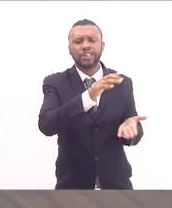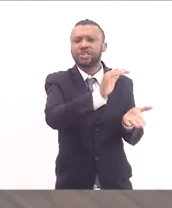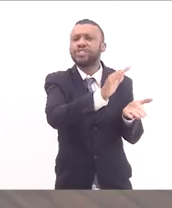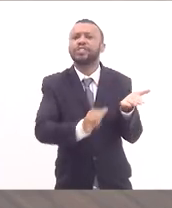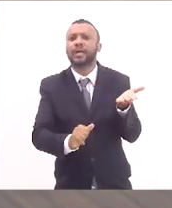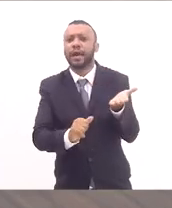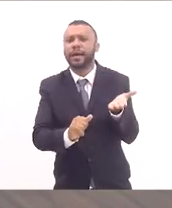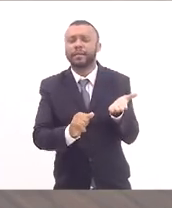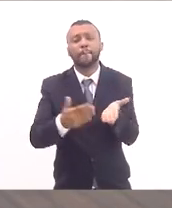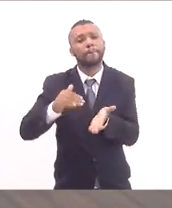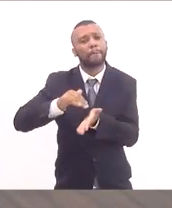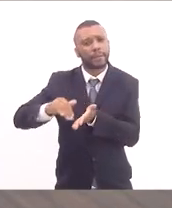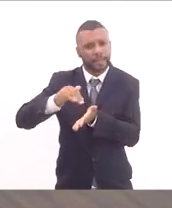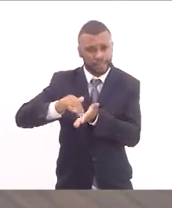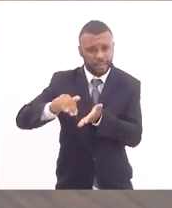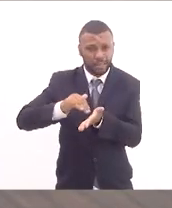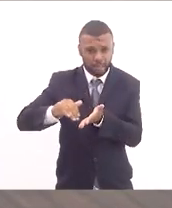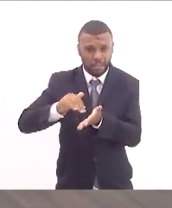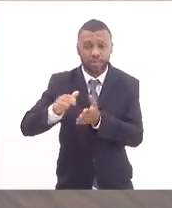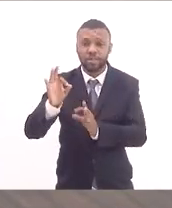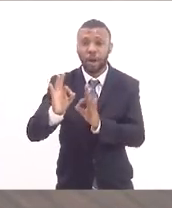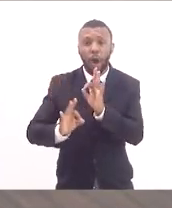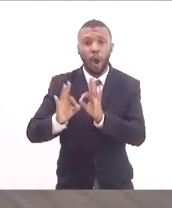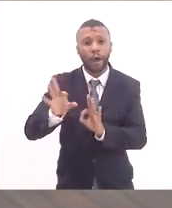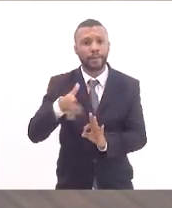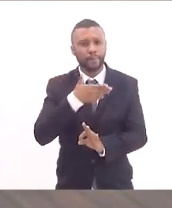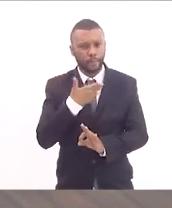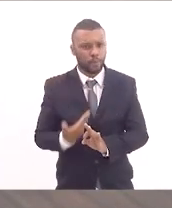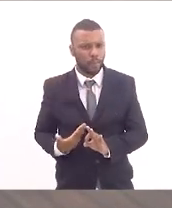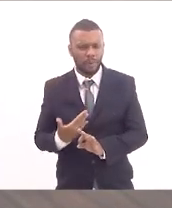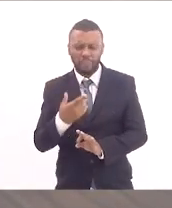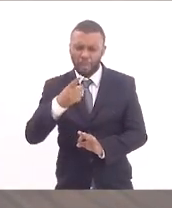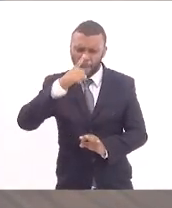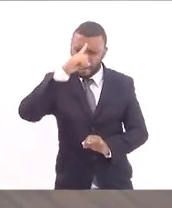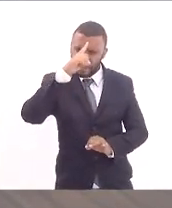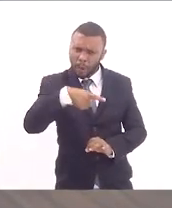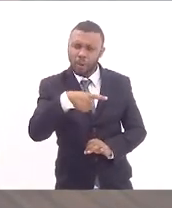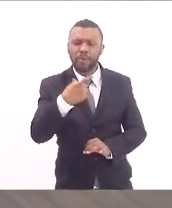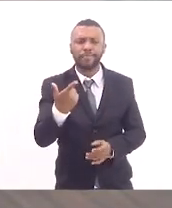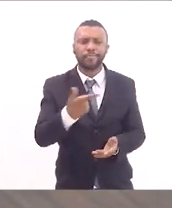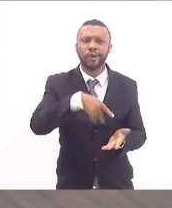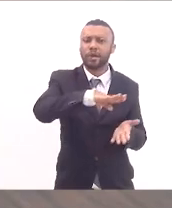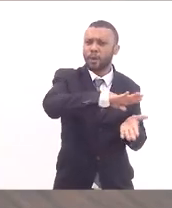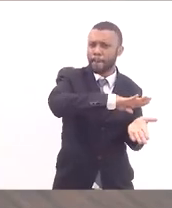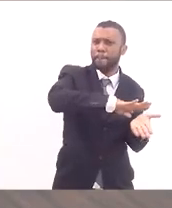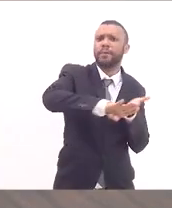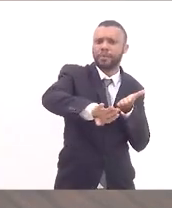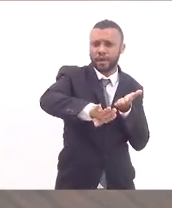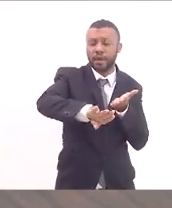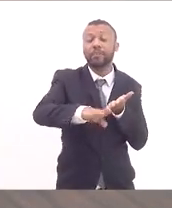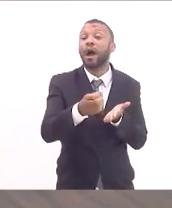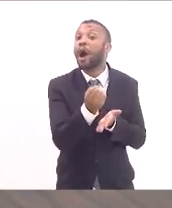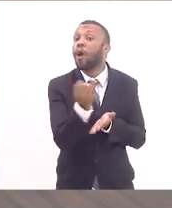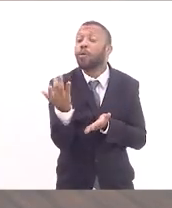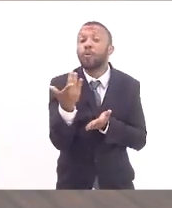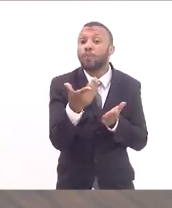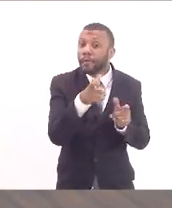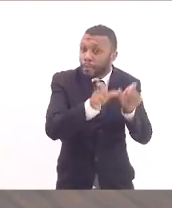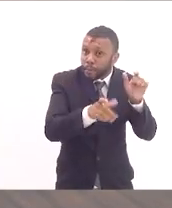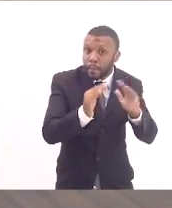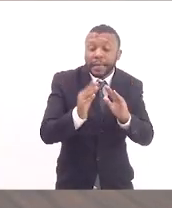secretaria de ordem pública arrancada brutalmente alguns moradores tentaram